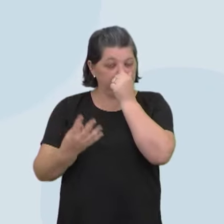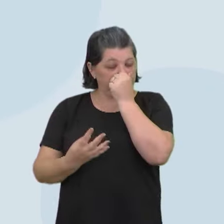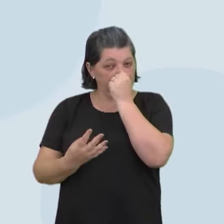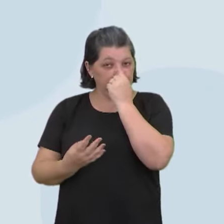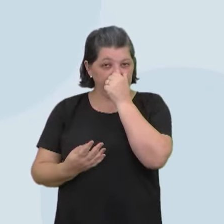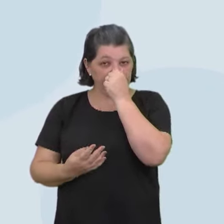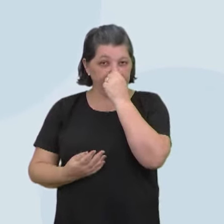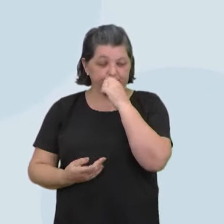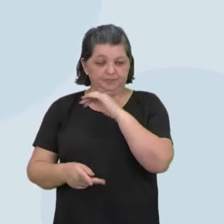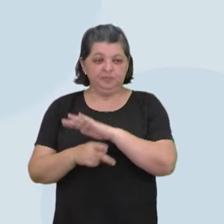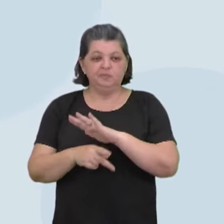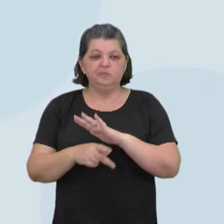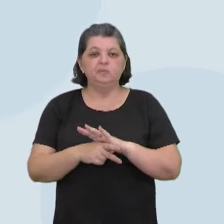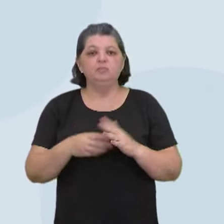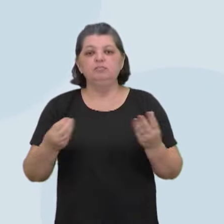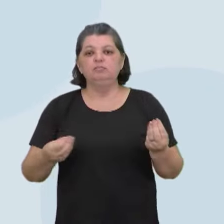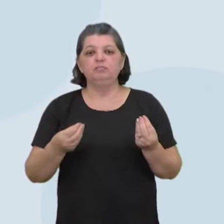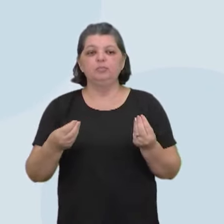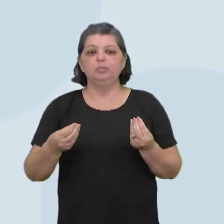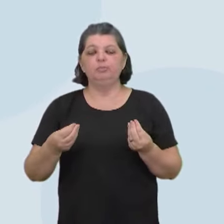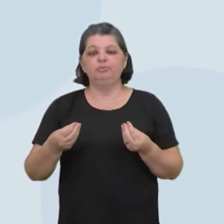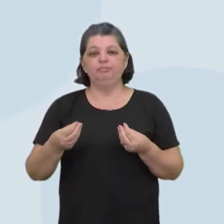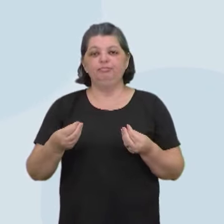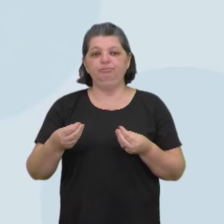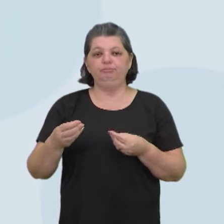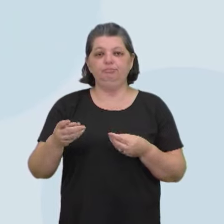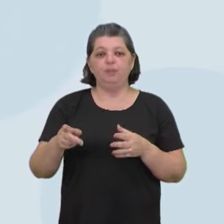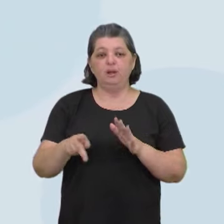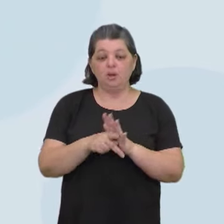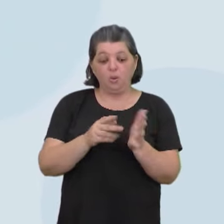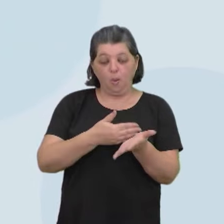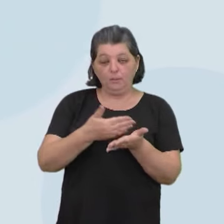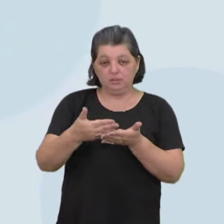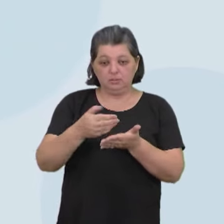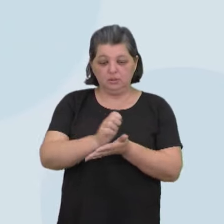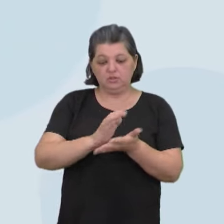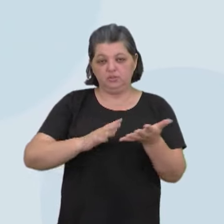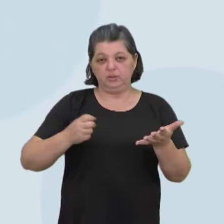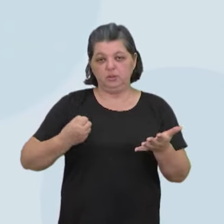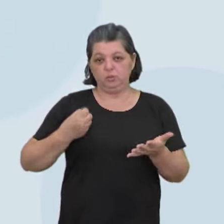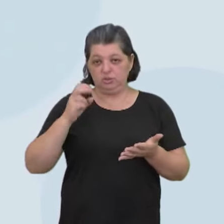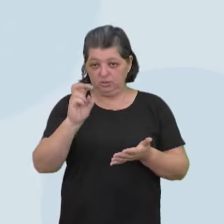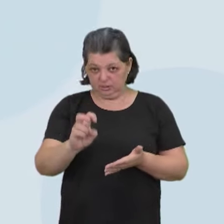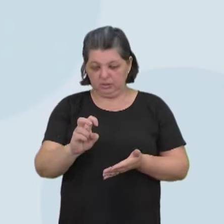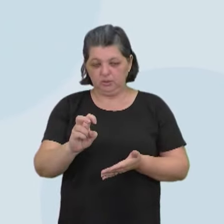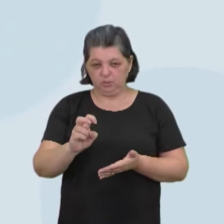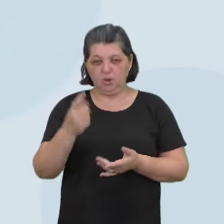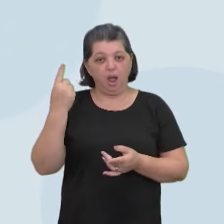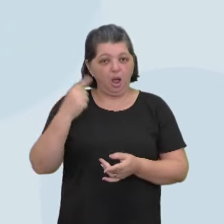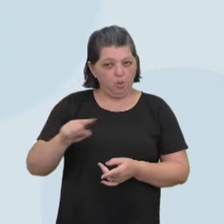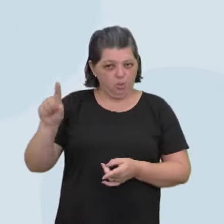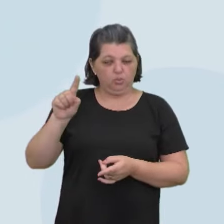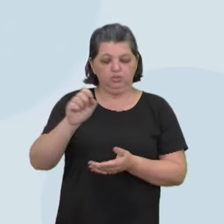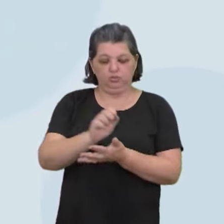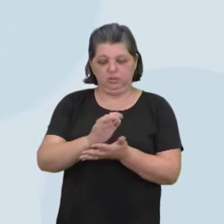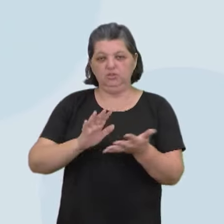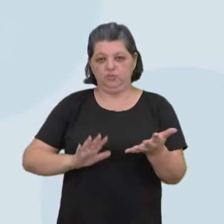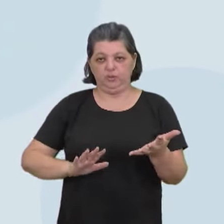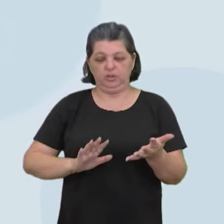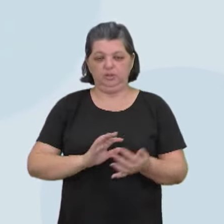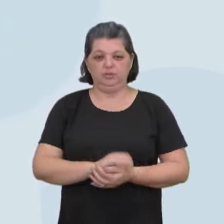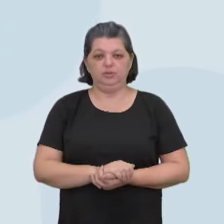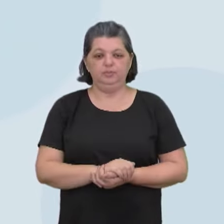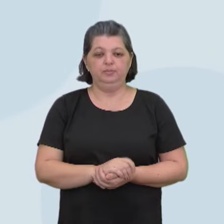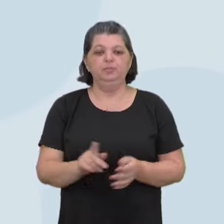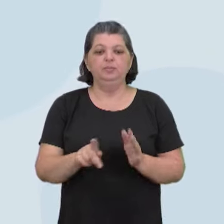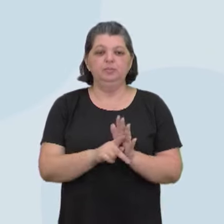ir abrindo as portas para a atividade 5, que é a nossa derradeira, a nossa última atividade no